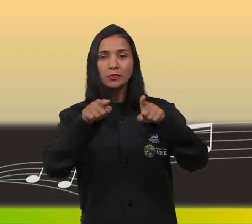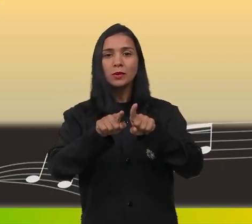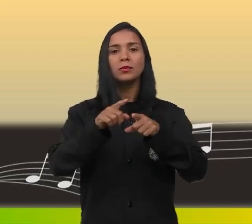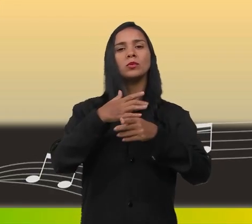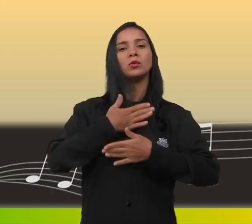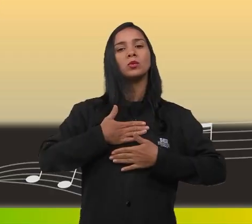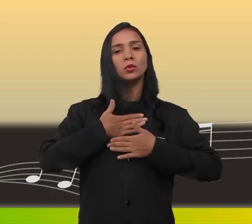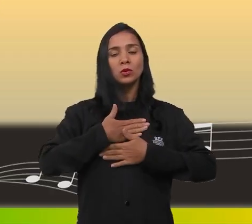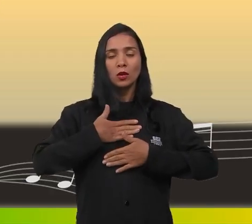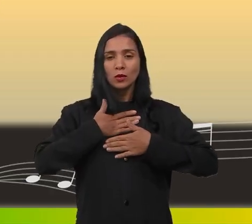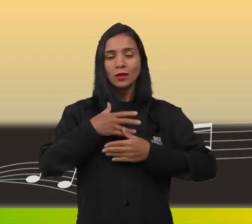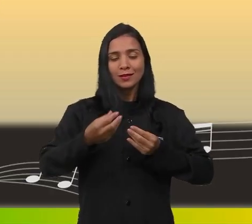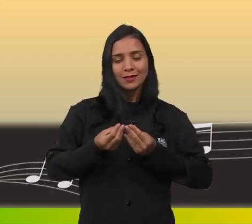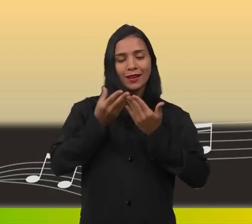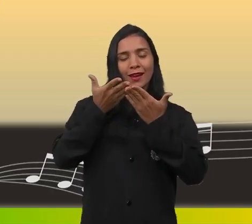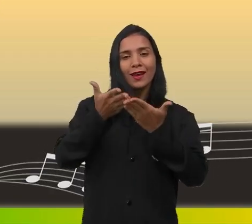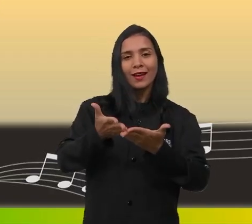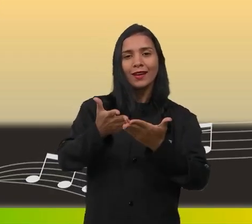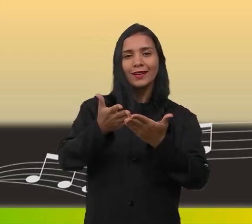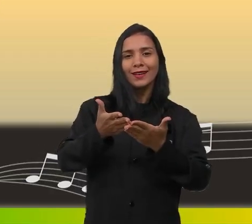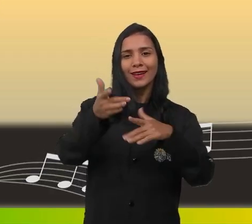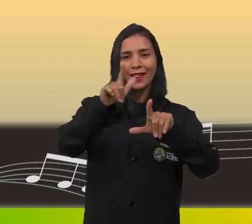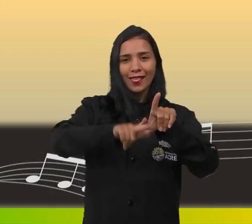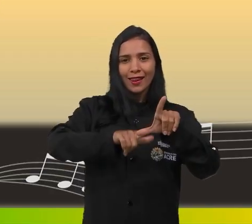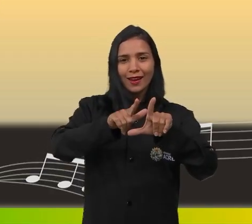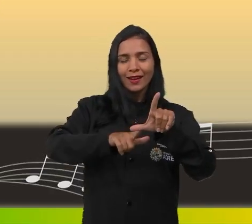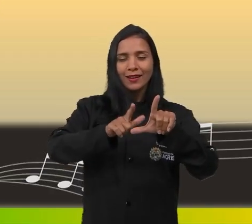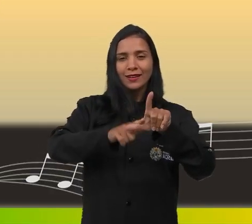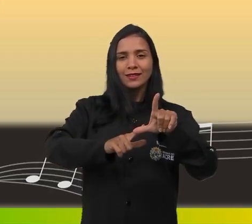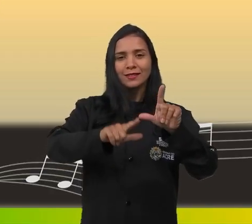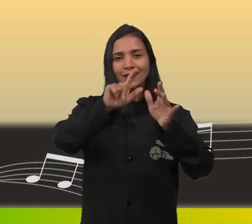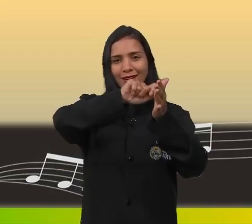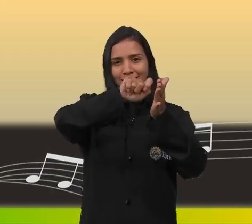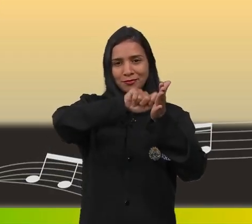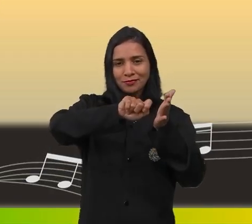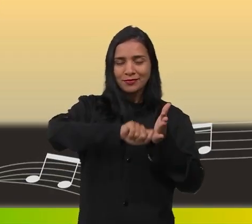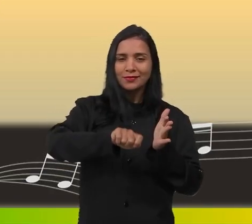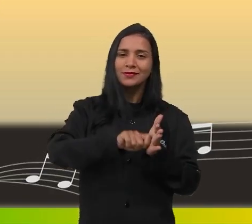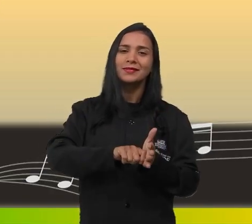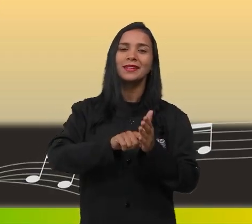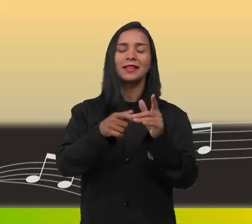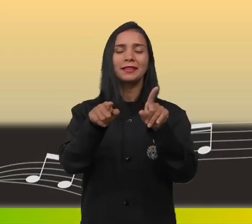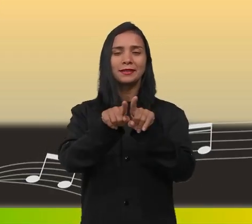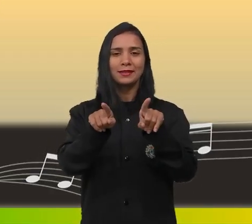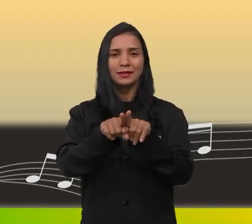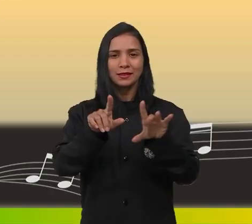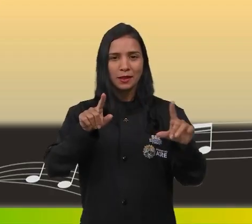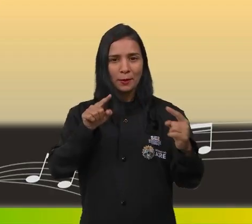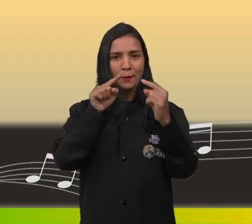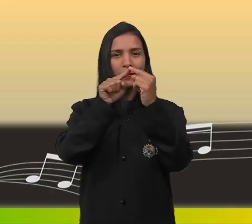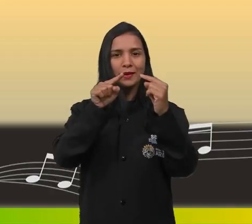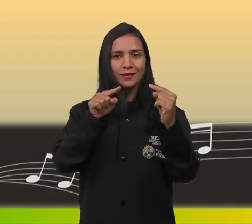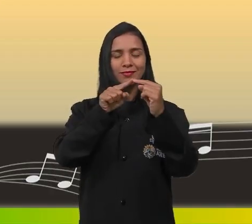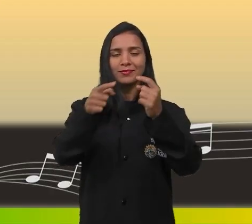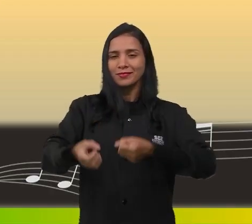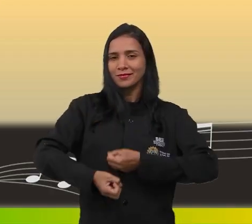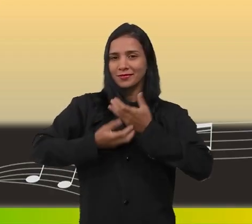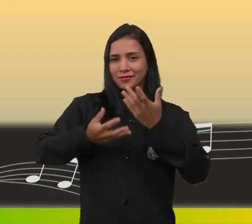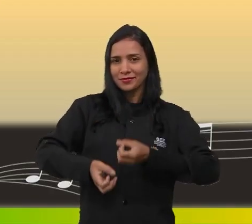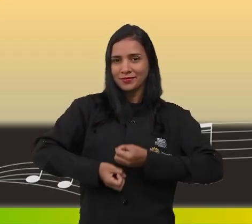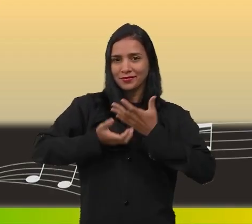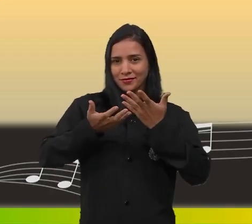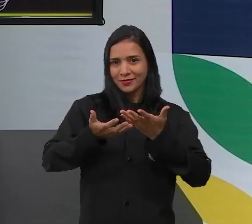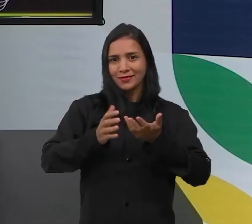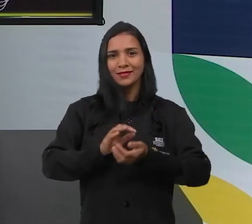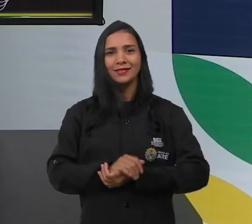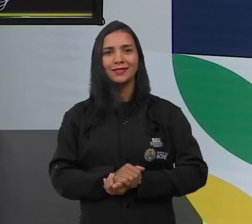as letras da narrativa, né, do que se quer se expressar através das letras musicais.